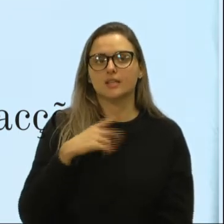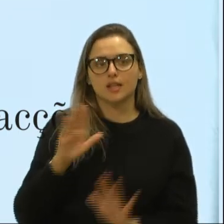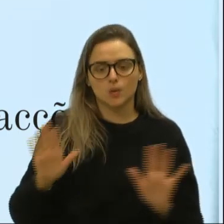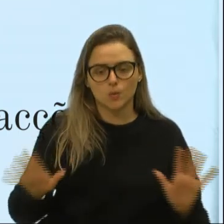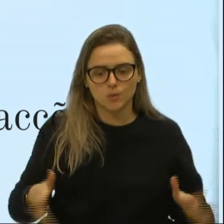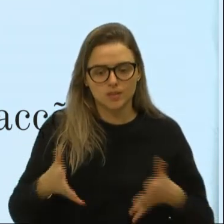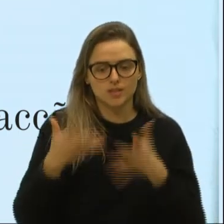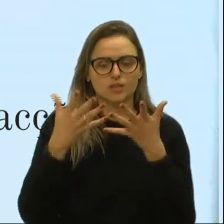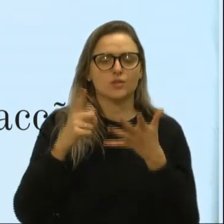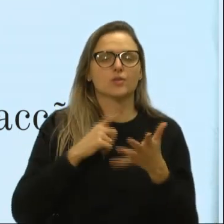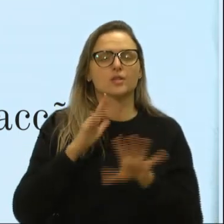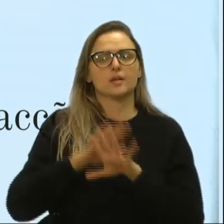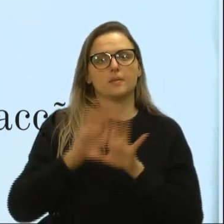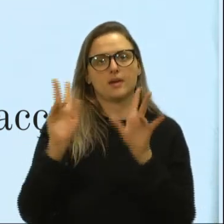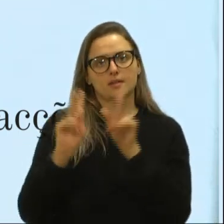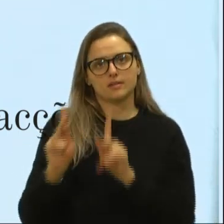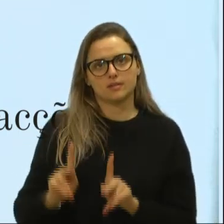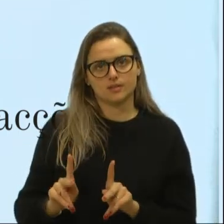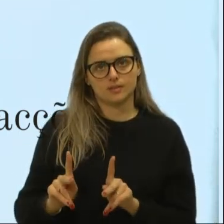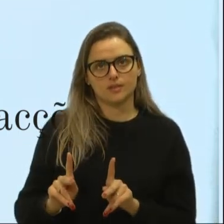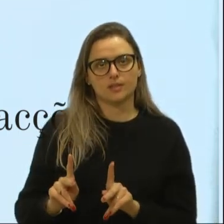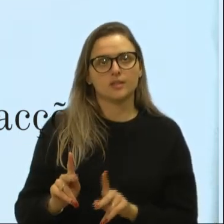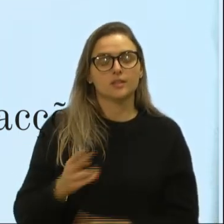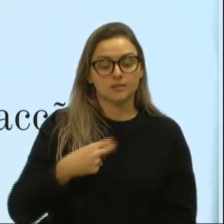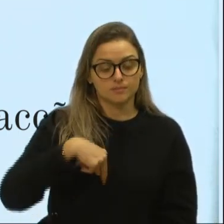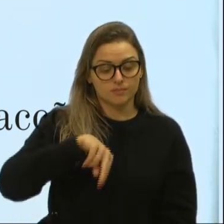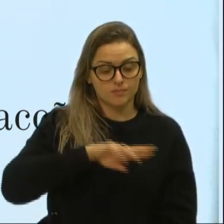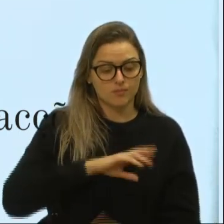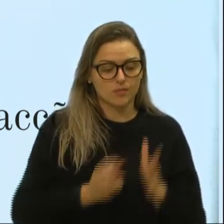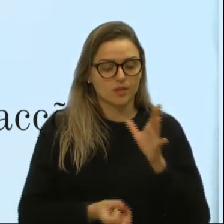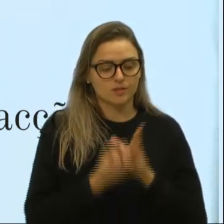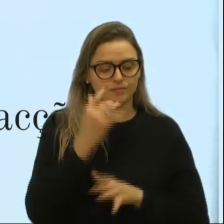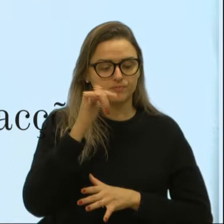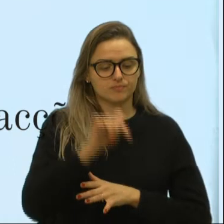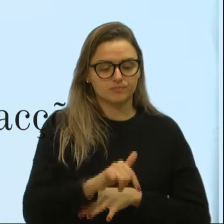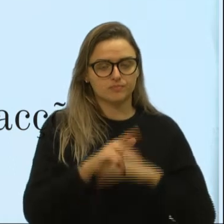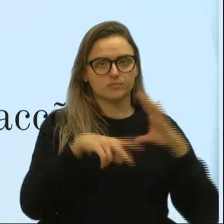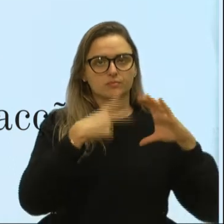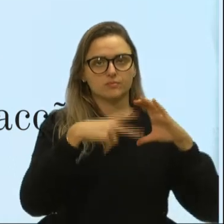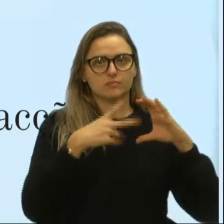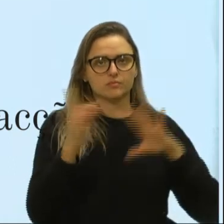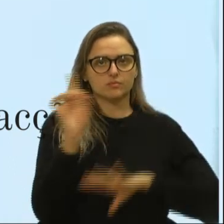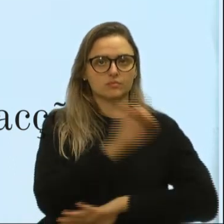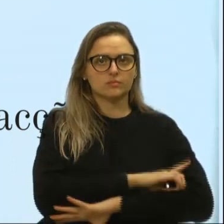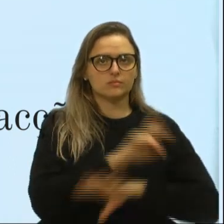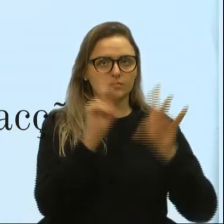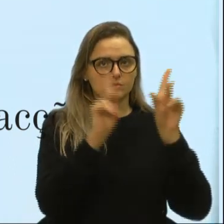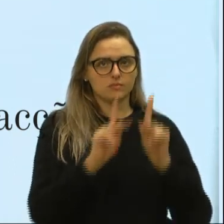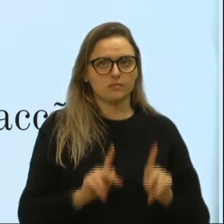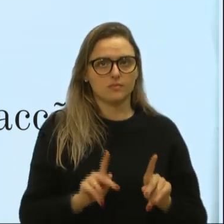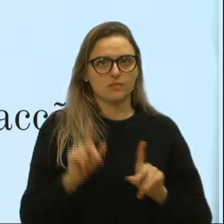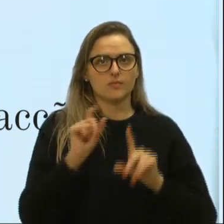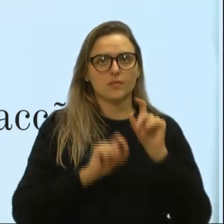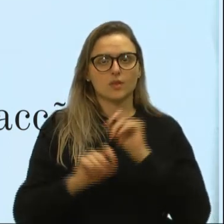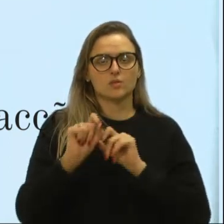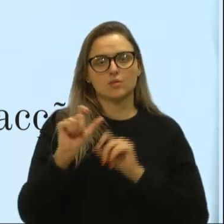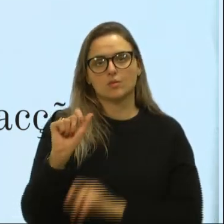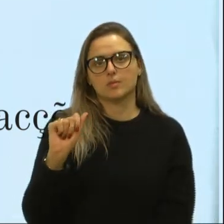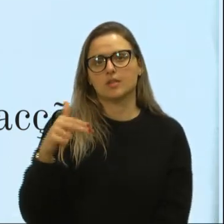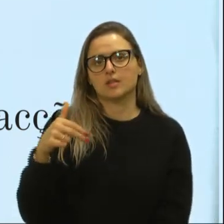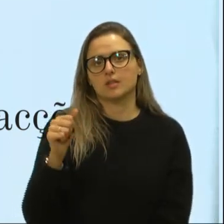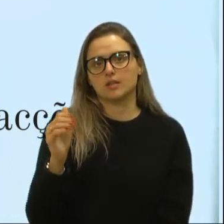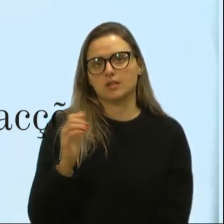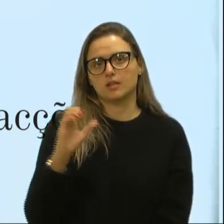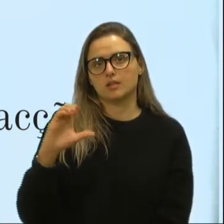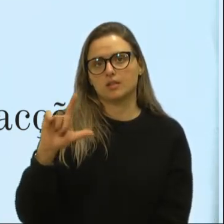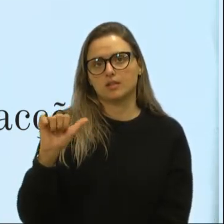e propagar a paz. A gente criou nesta casa o Dia da Paz em relação à Ana Clara.